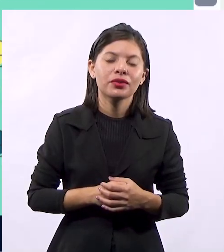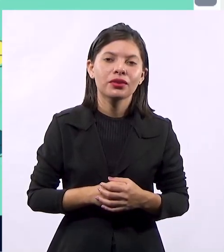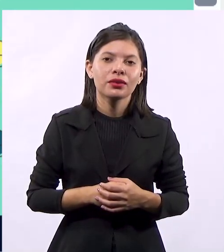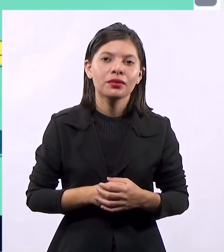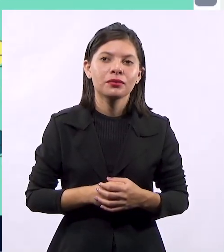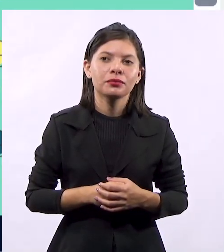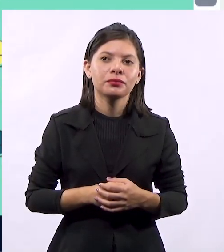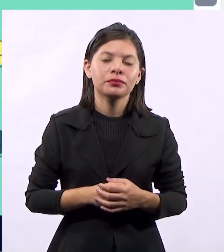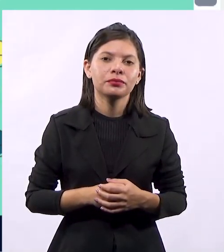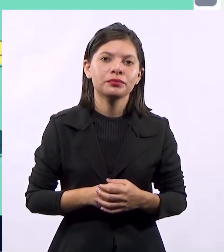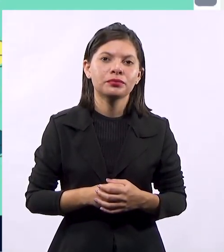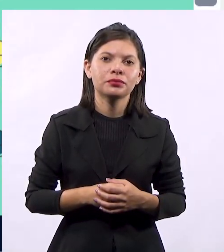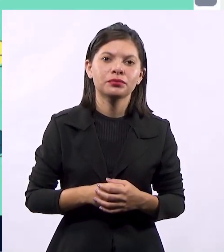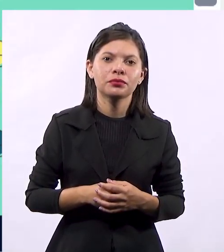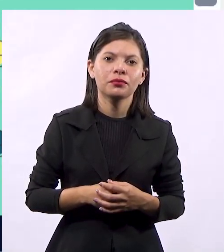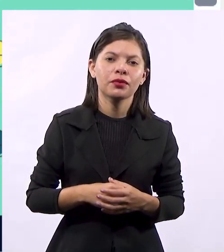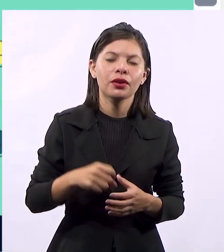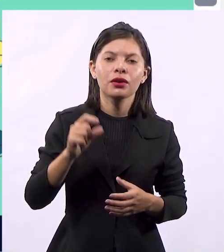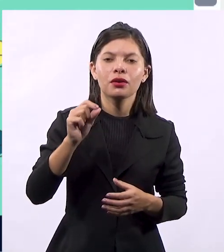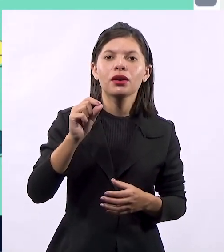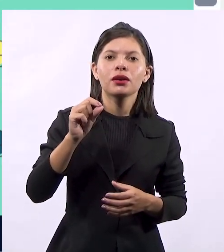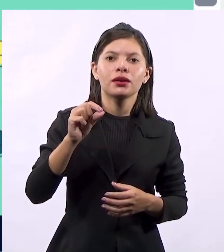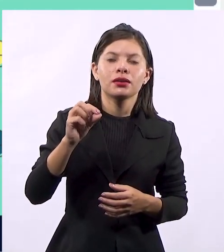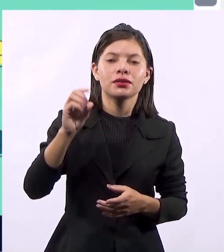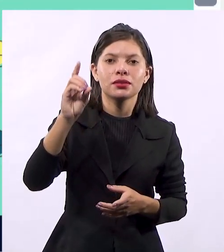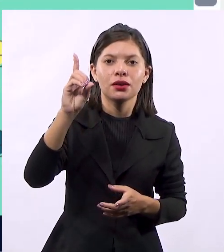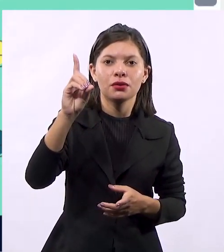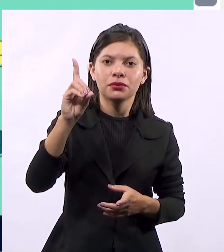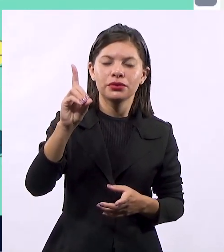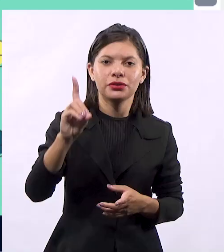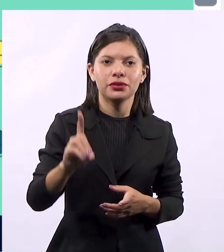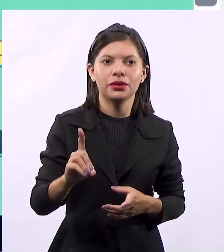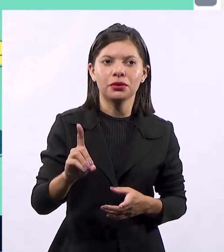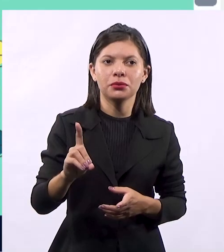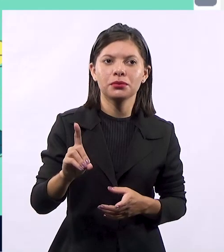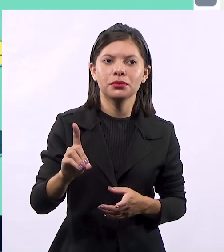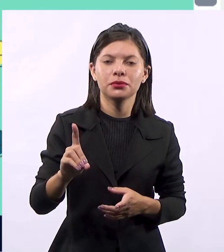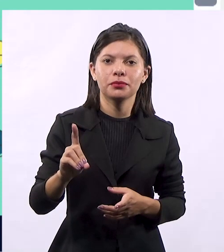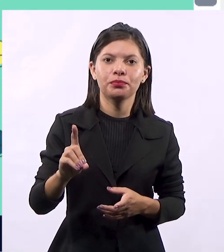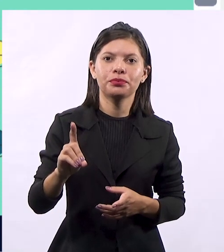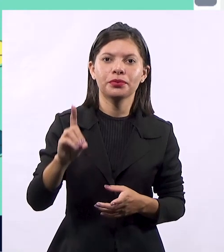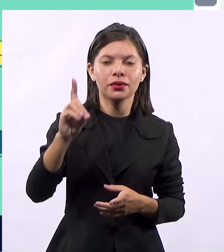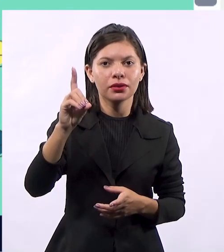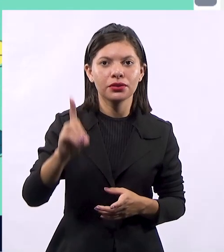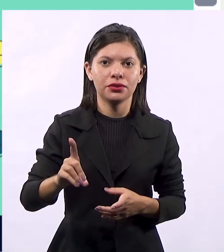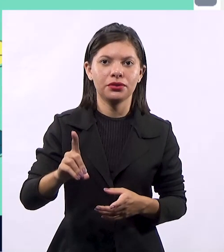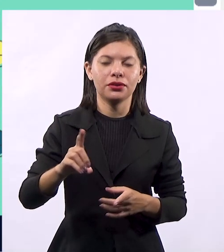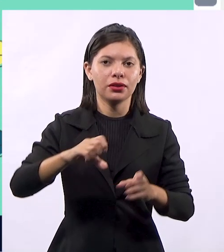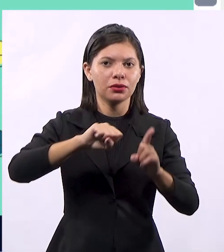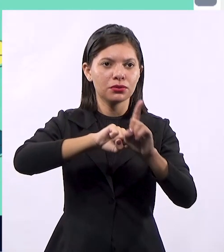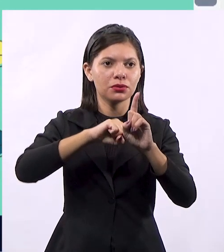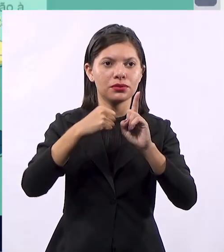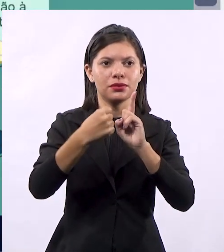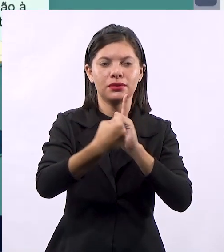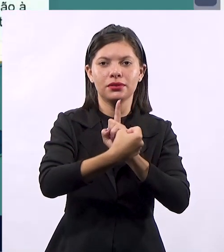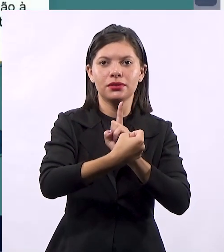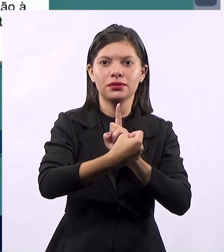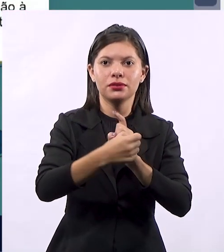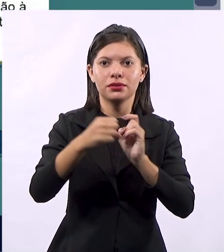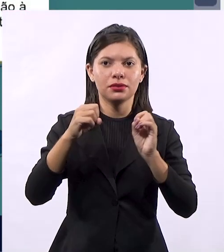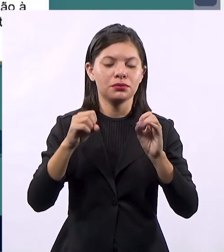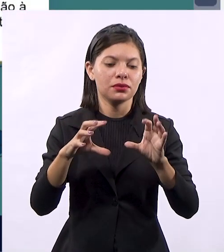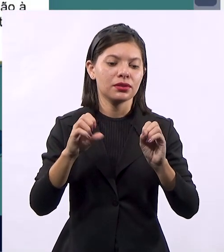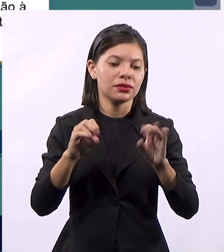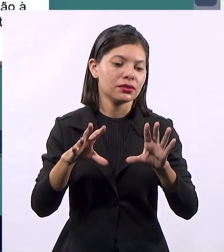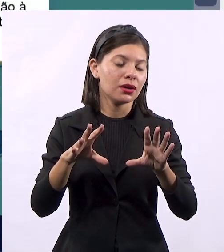1988? Na Constituição Federal de 1988, eu tenho o artigo 6º, Sim, e o artigo 6º, o que ele vai